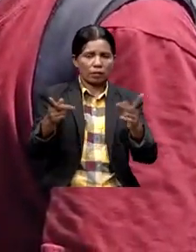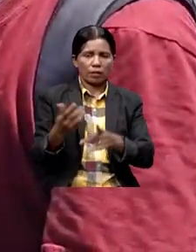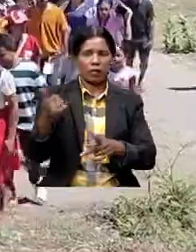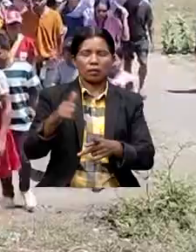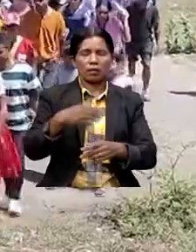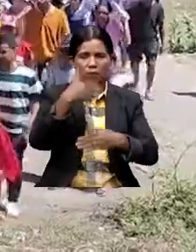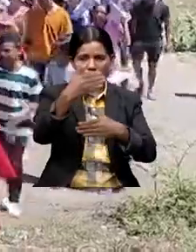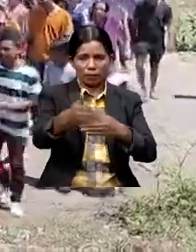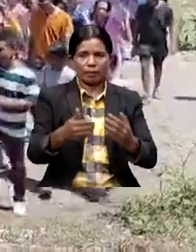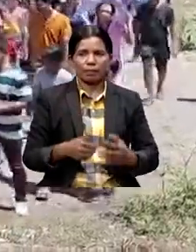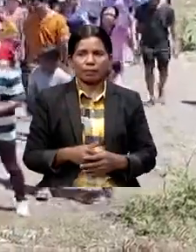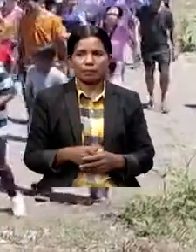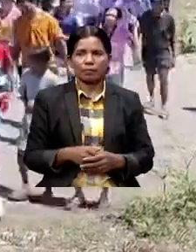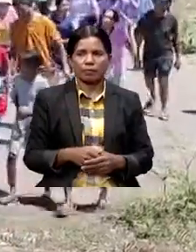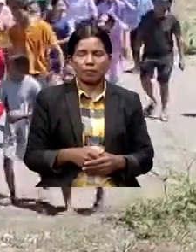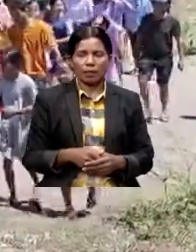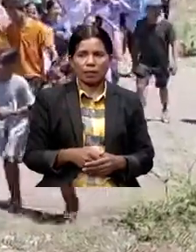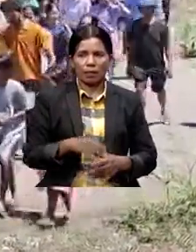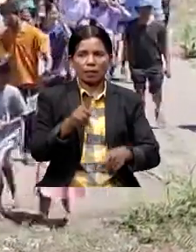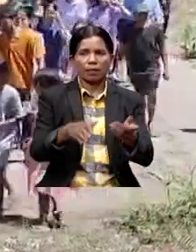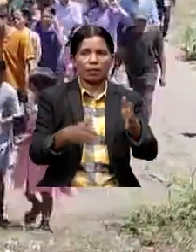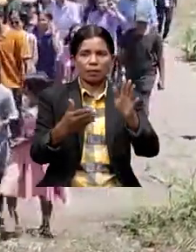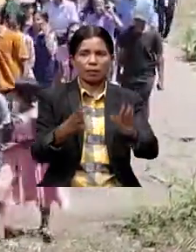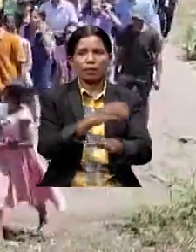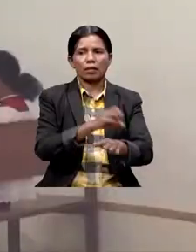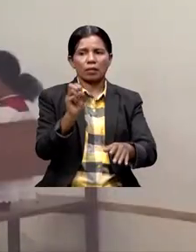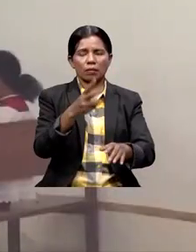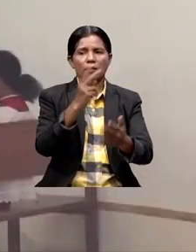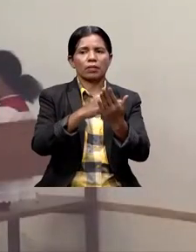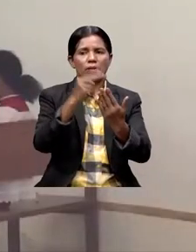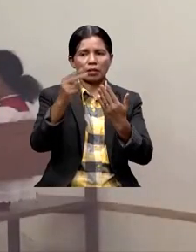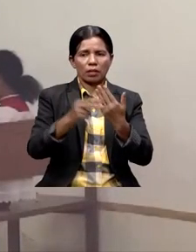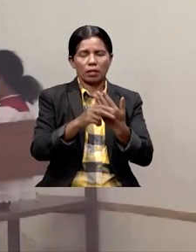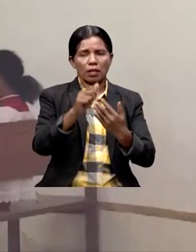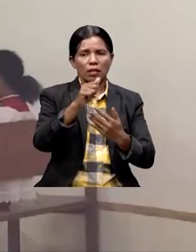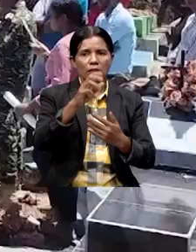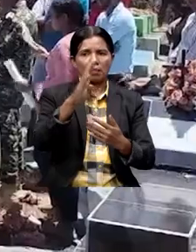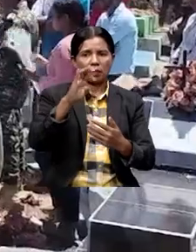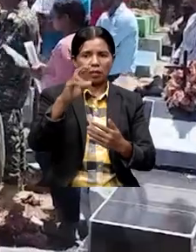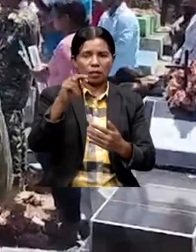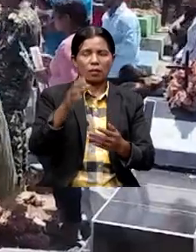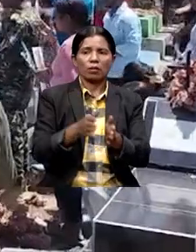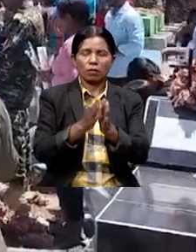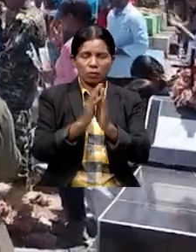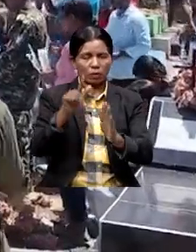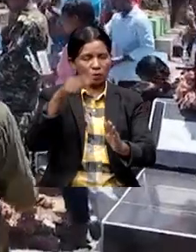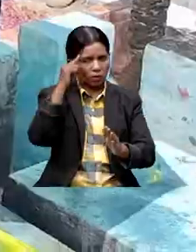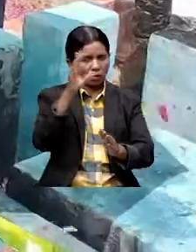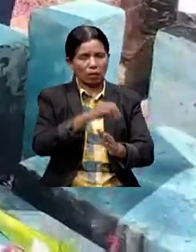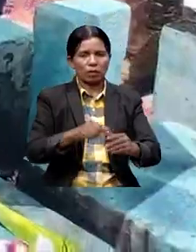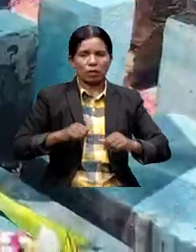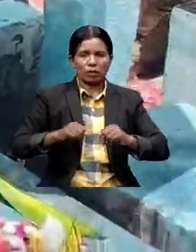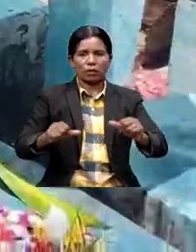firma. Mate restu husi massacre 12 de novembro, Albino da Silva Xavier husu ba governo, atu